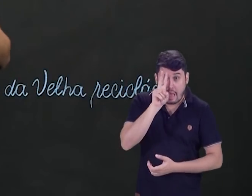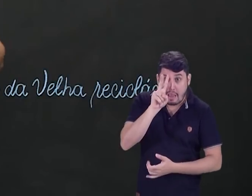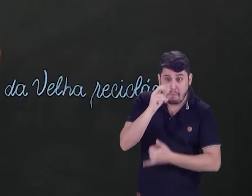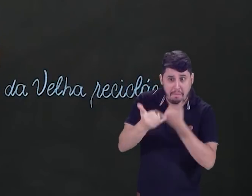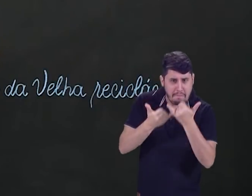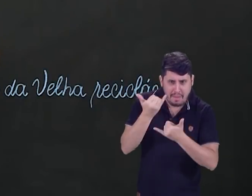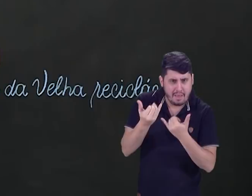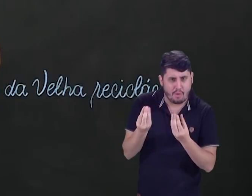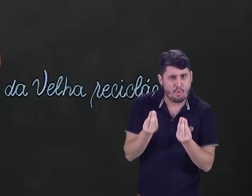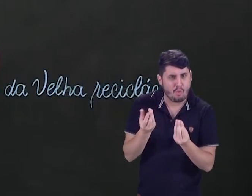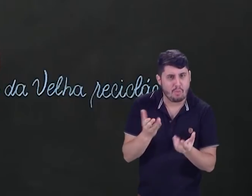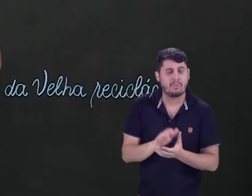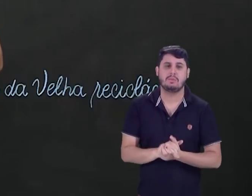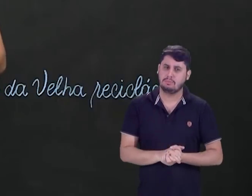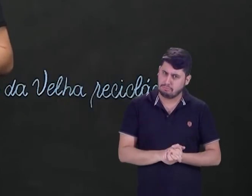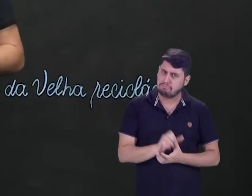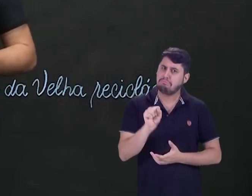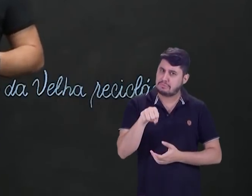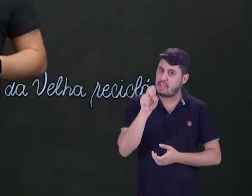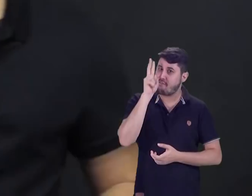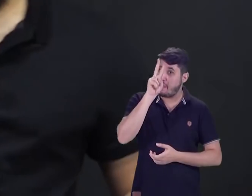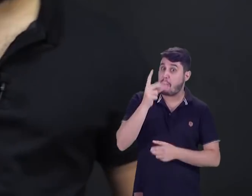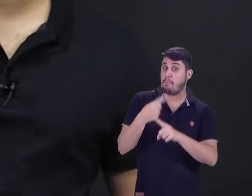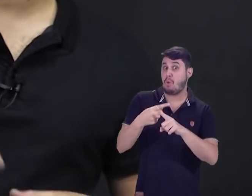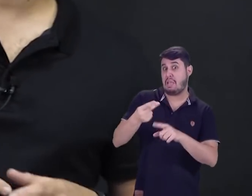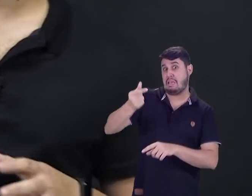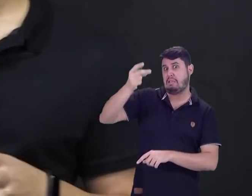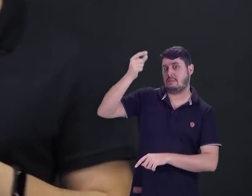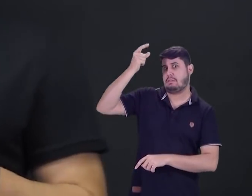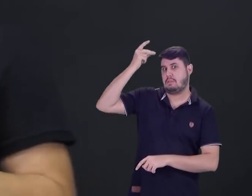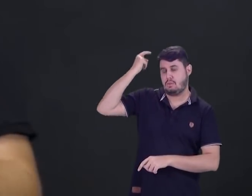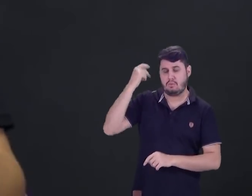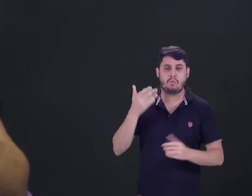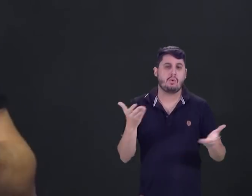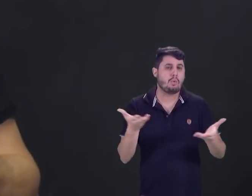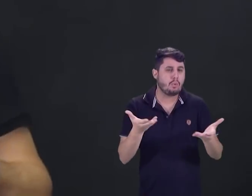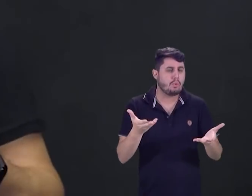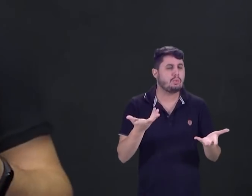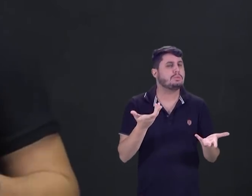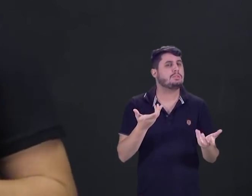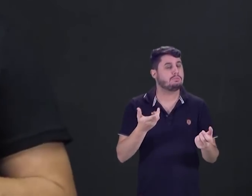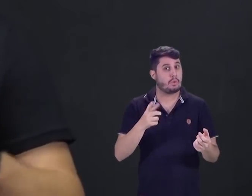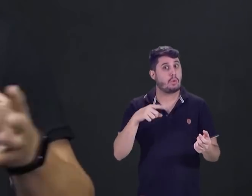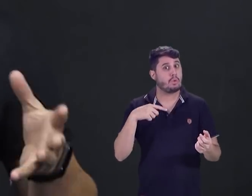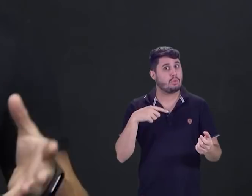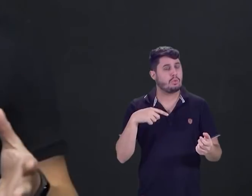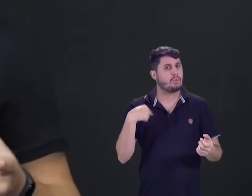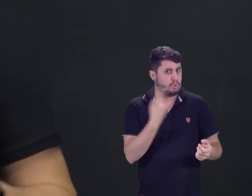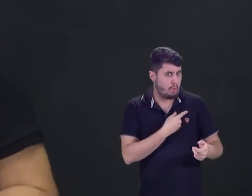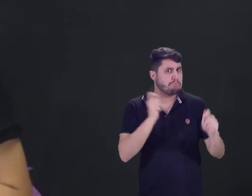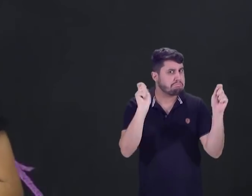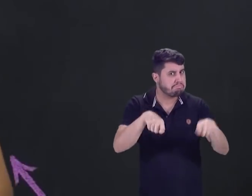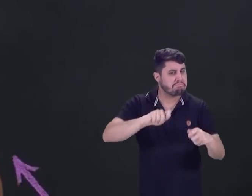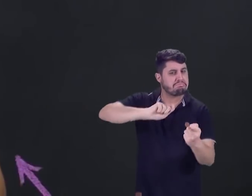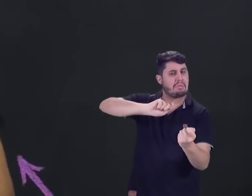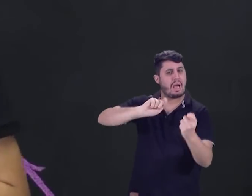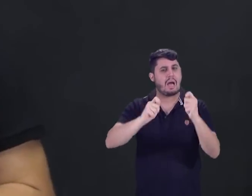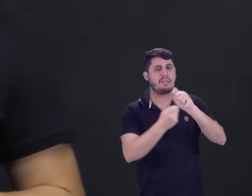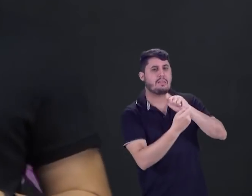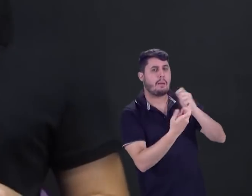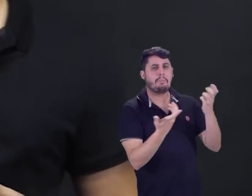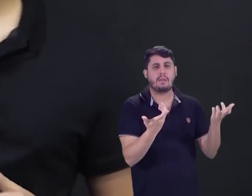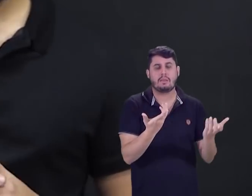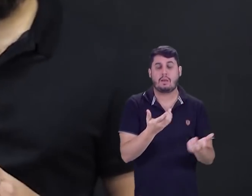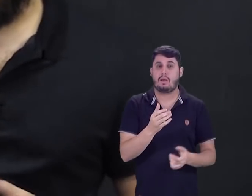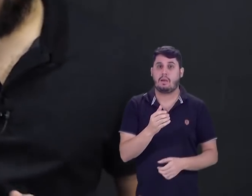Ele vai com certeza lembrar, porque é um jogo bem antigo. Hoje nós vamos usar de uma maneira reciclável, uma maneira mais consciente. Vamos